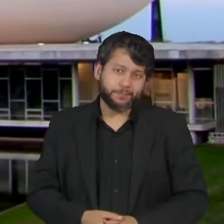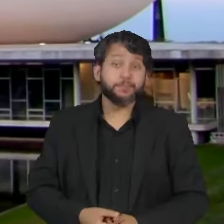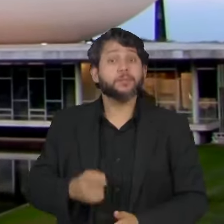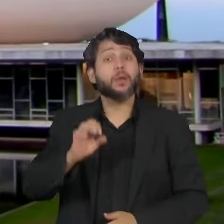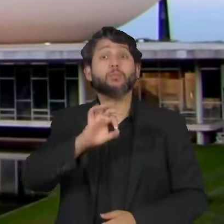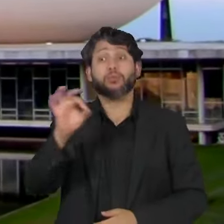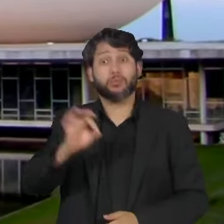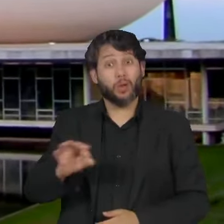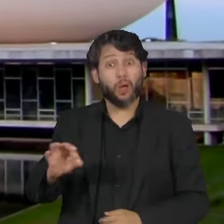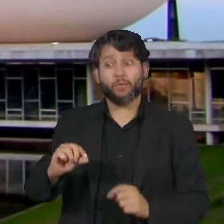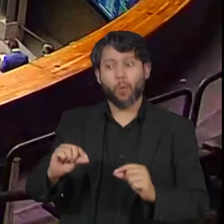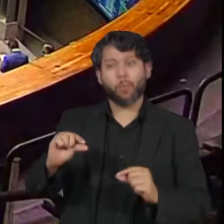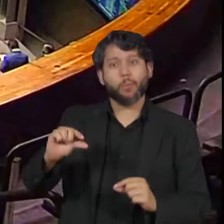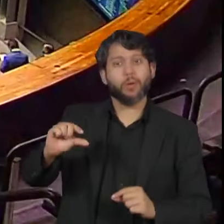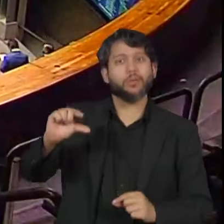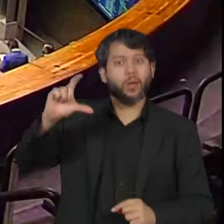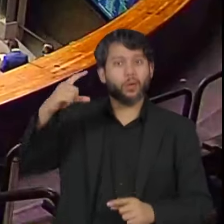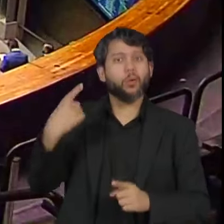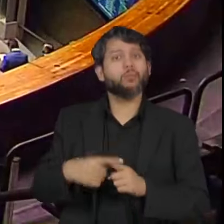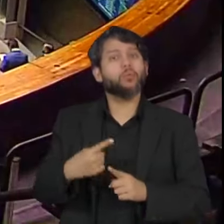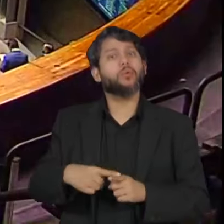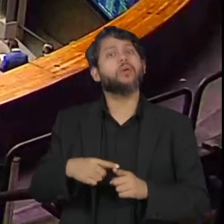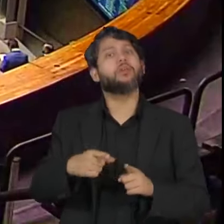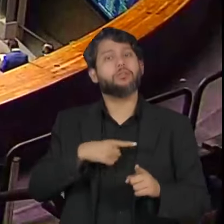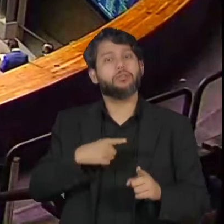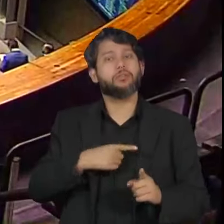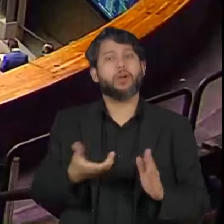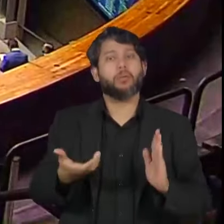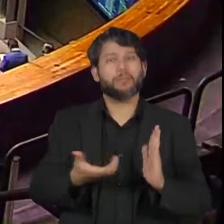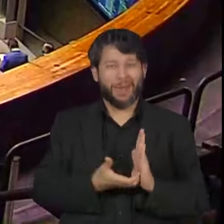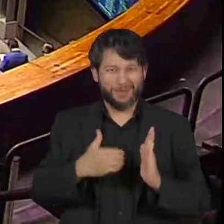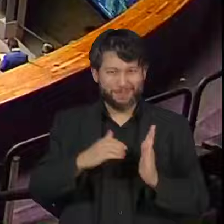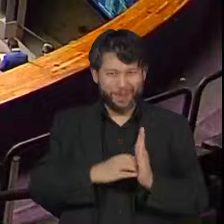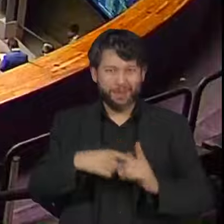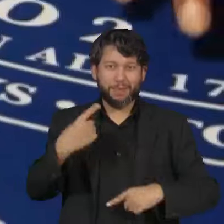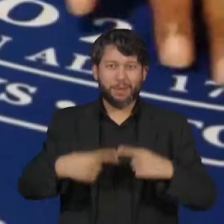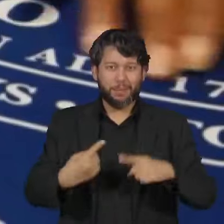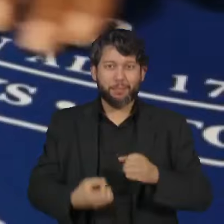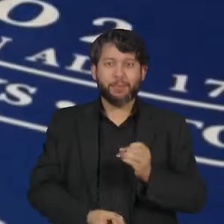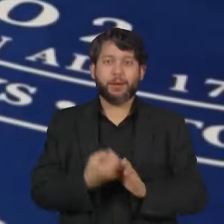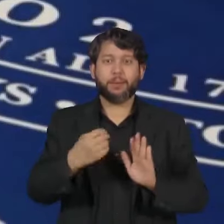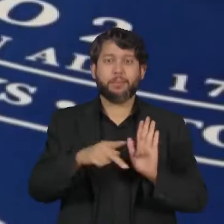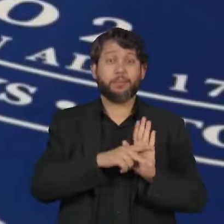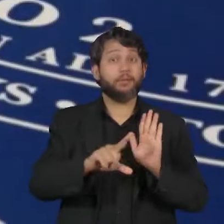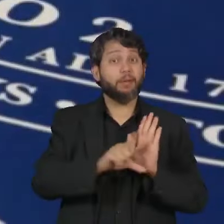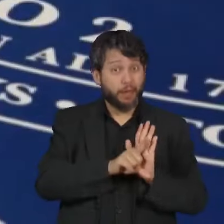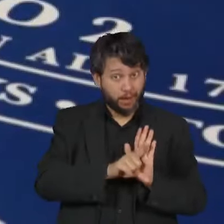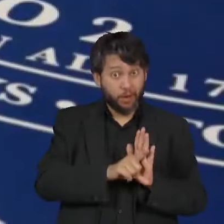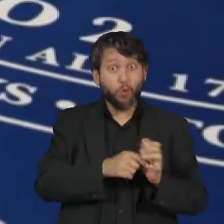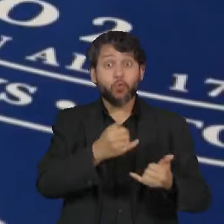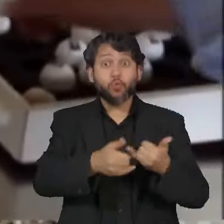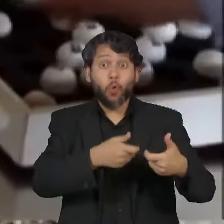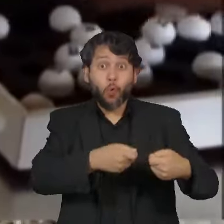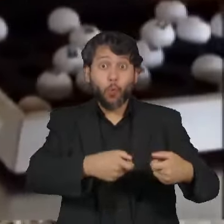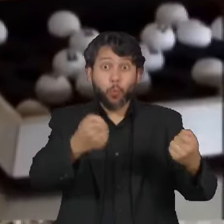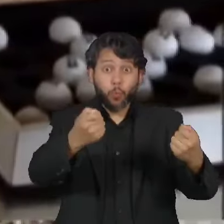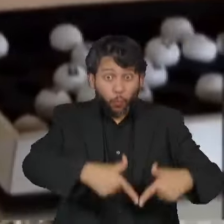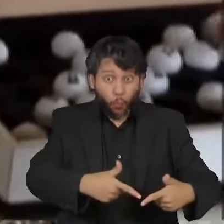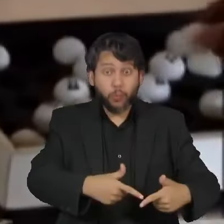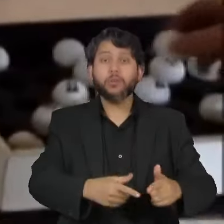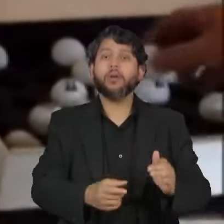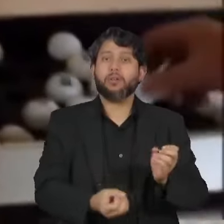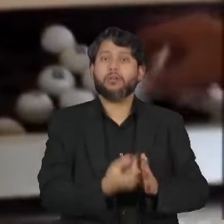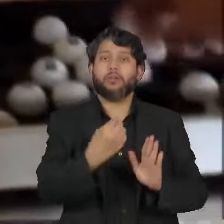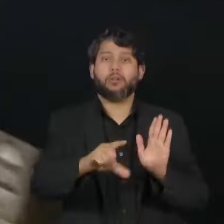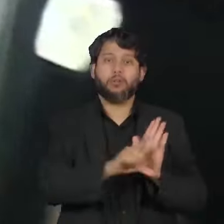podem aumentar com o avanço no Congresso do projeto de lei que legaliza os jogos de azar. Além das apostas online,